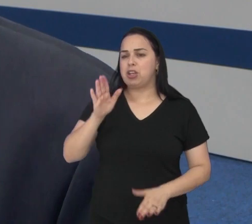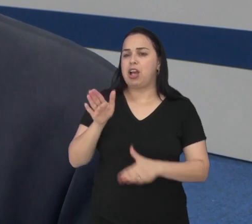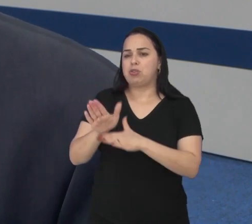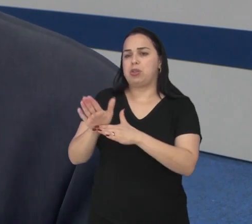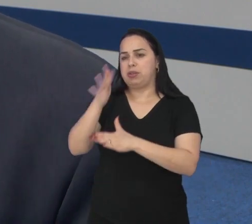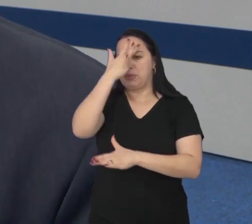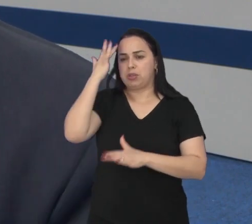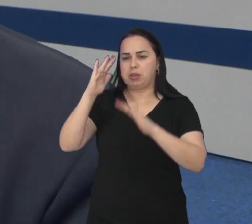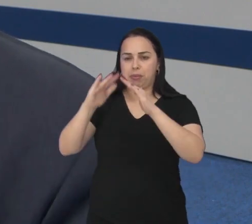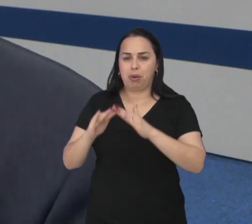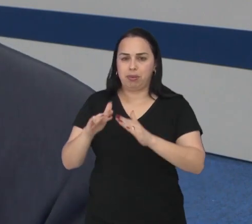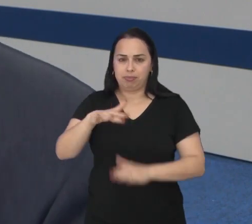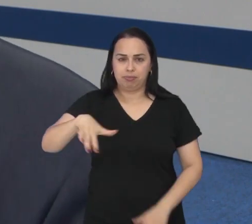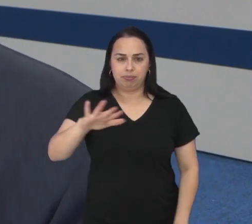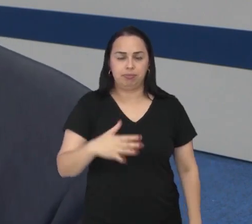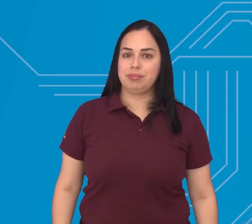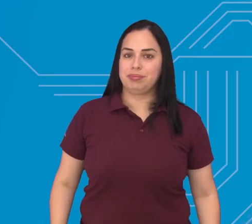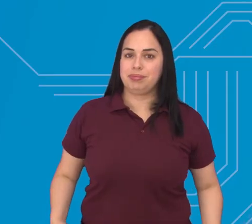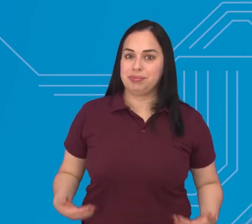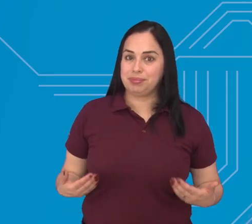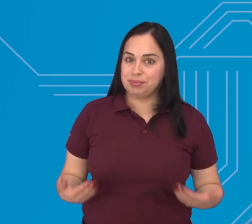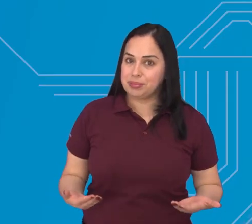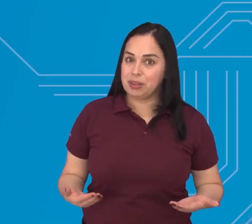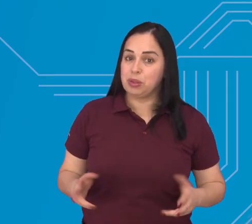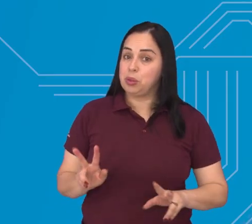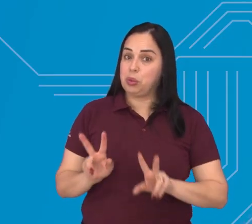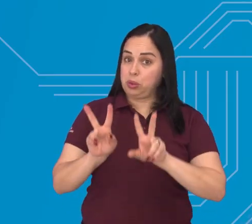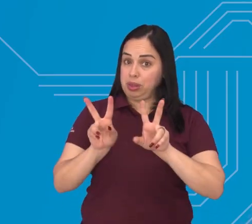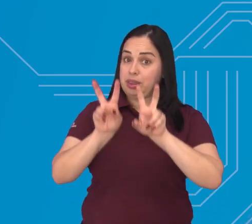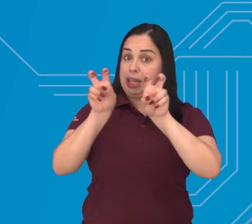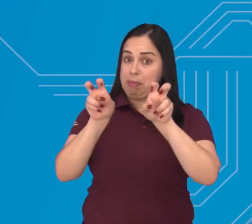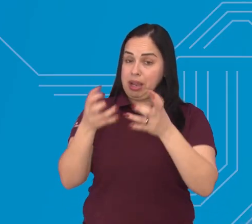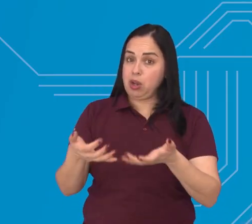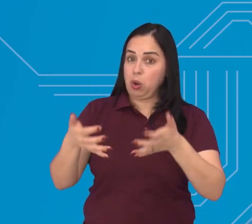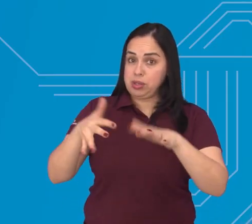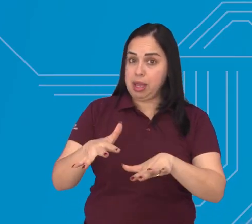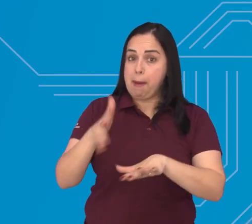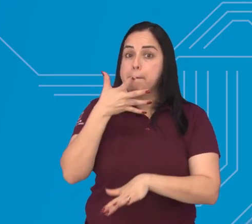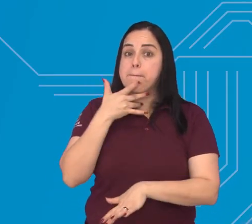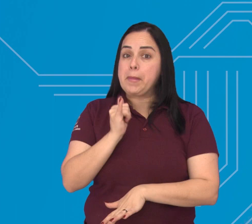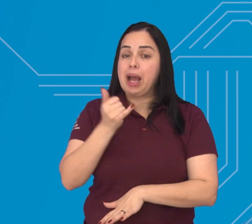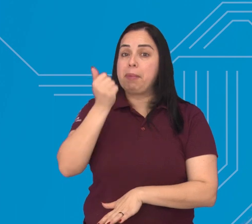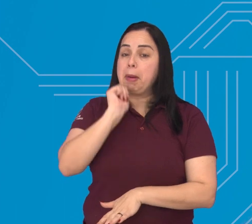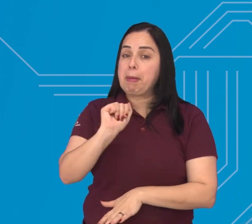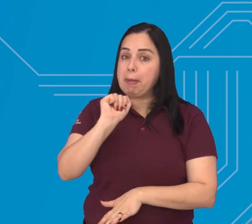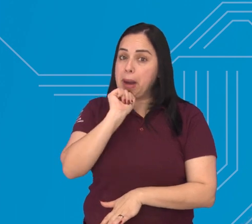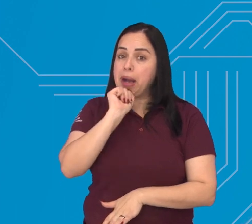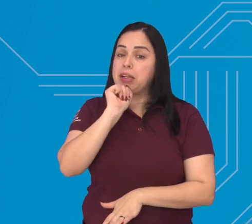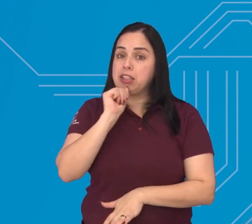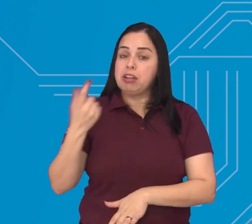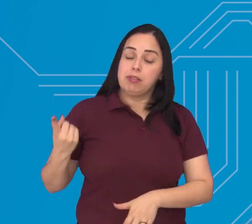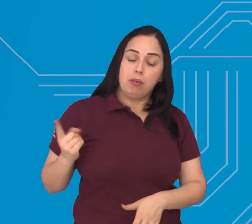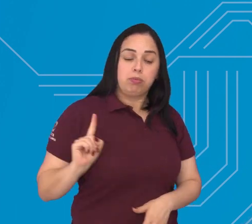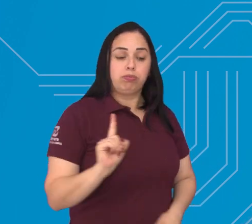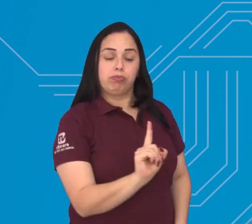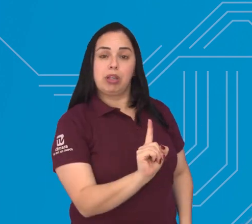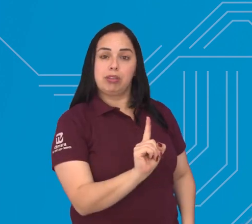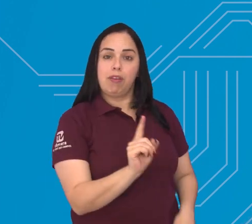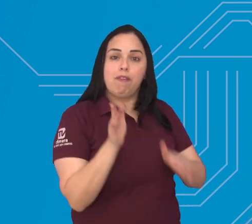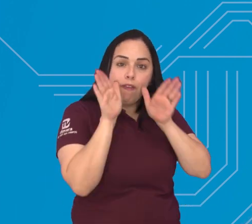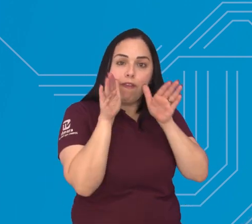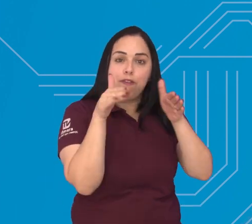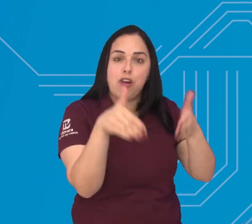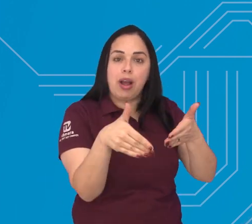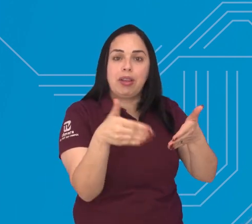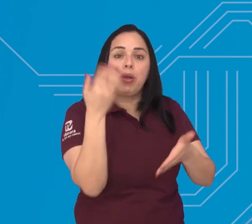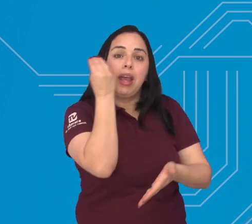principalmente as pessoas que moram nessas regiões. E falando de inclusão, pais e familiares de autistas participaram de uma atividade